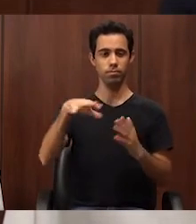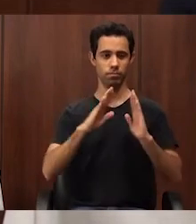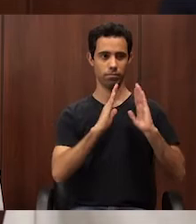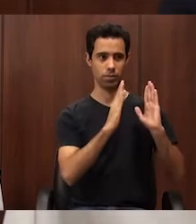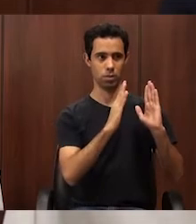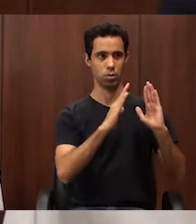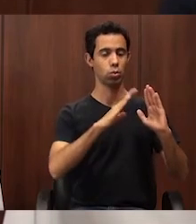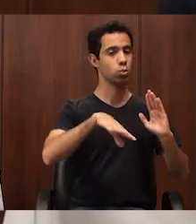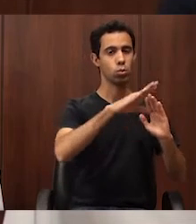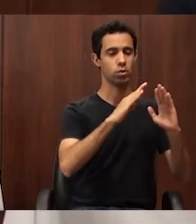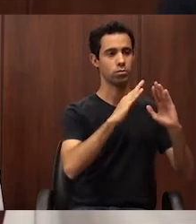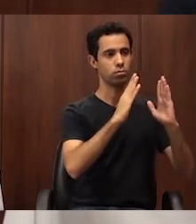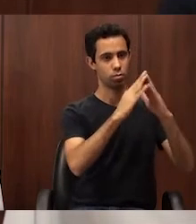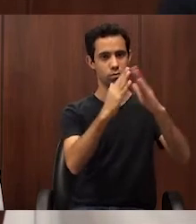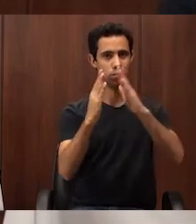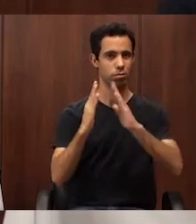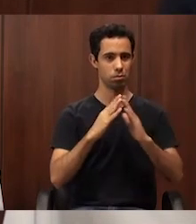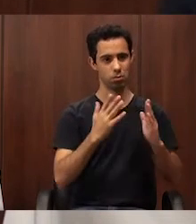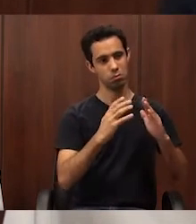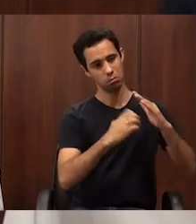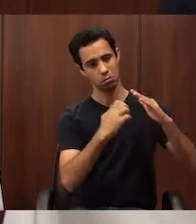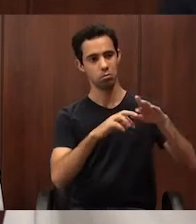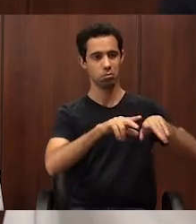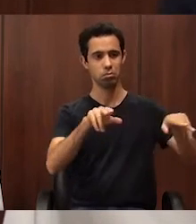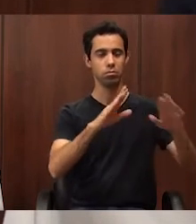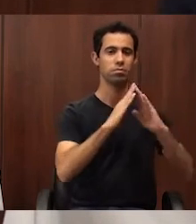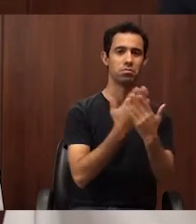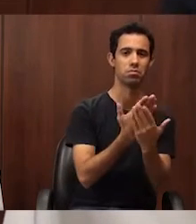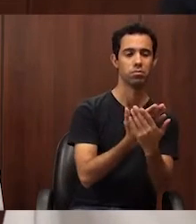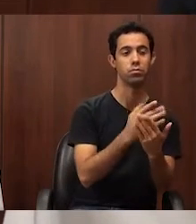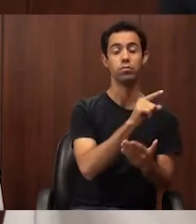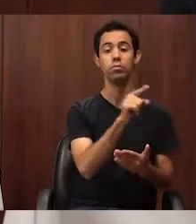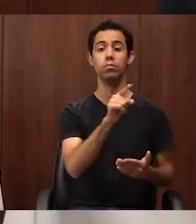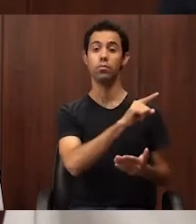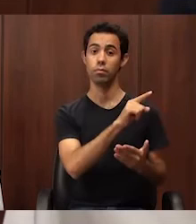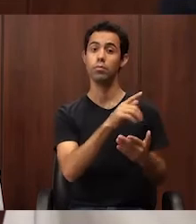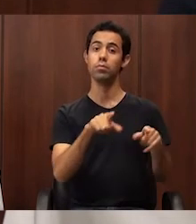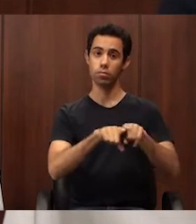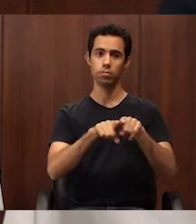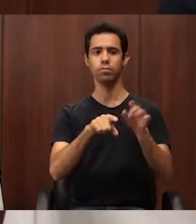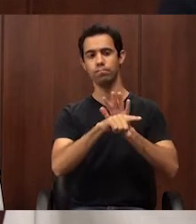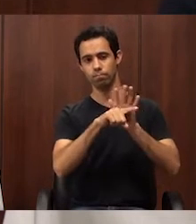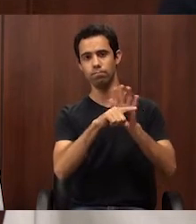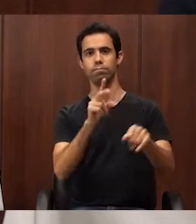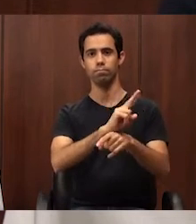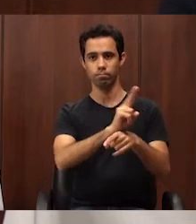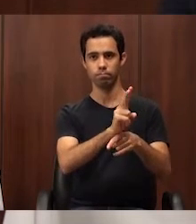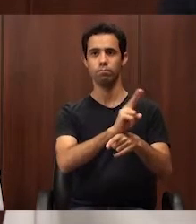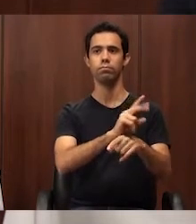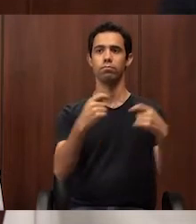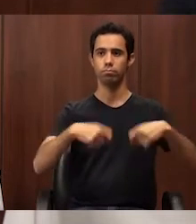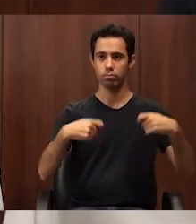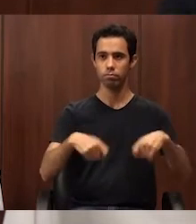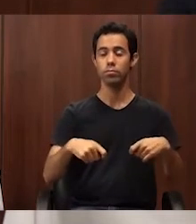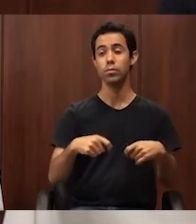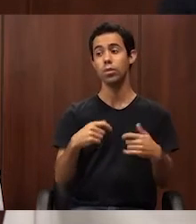de uma ordem judicial. Então, a gente tem isso aí no processo, mas acho que só a fazenda mesmo pode dizer como é que ela faz essa fiscalização. Porque